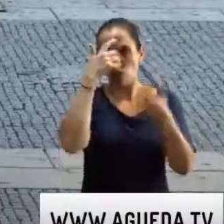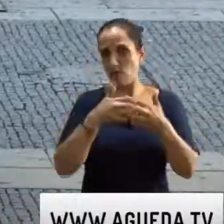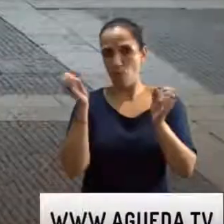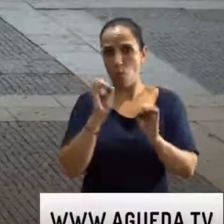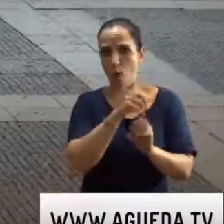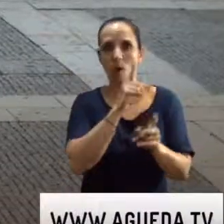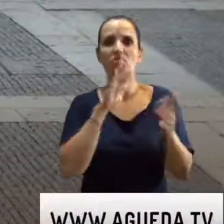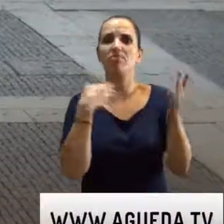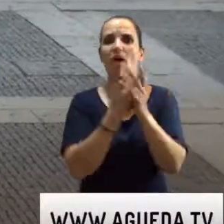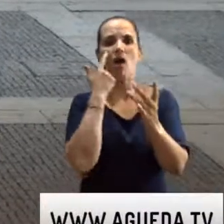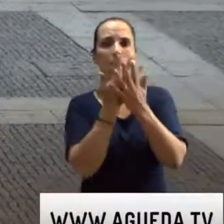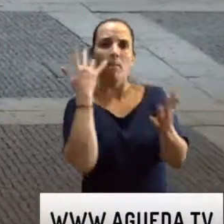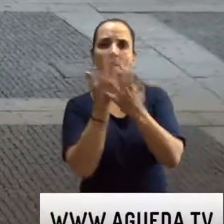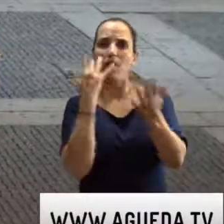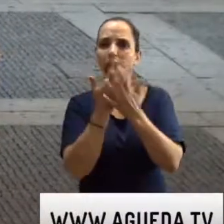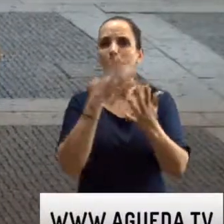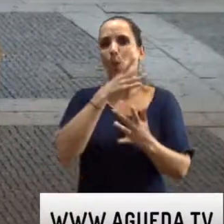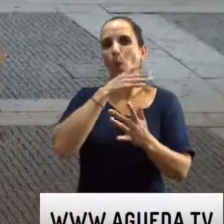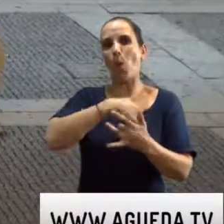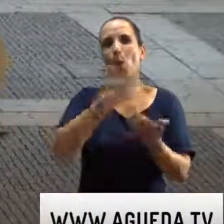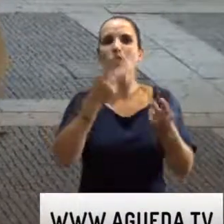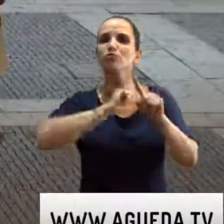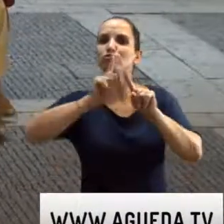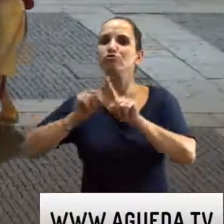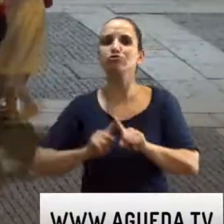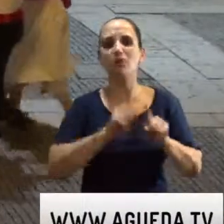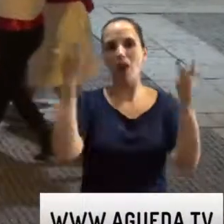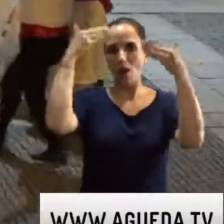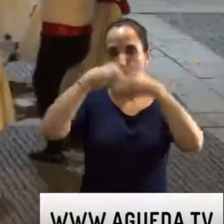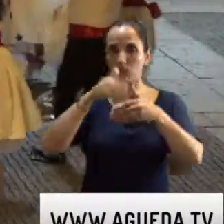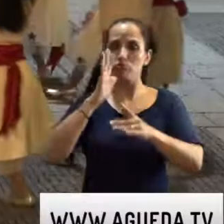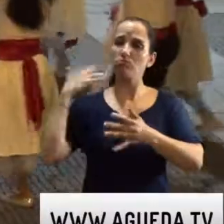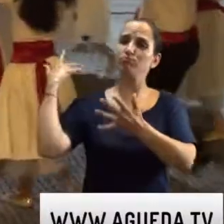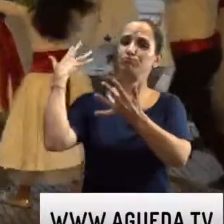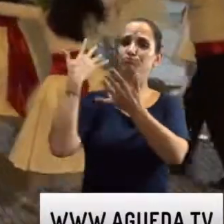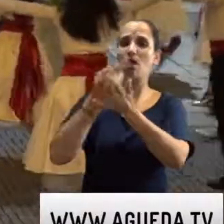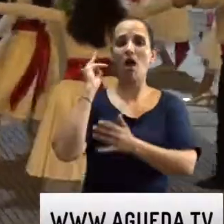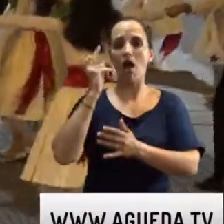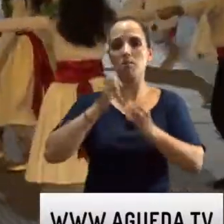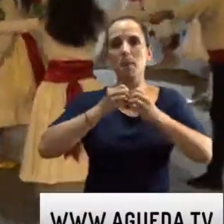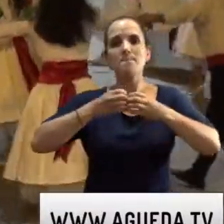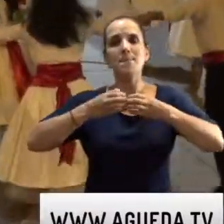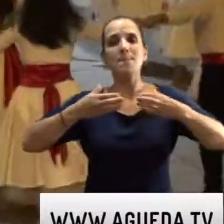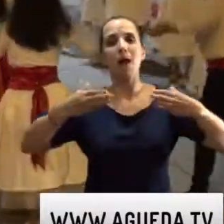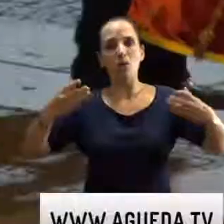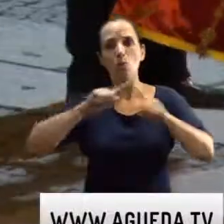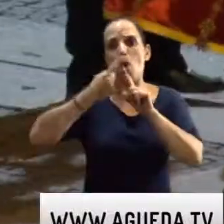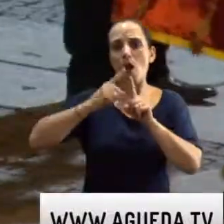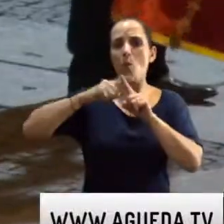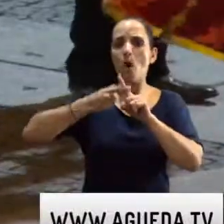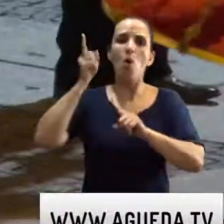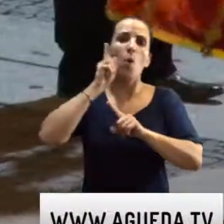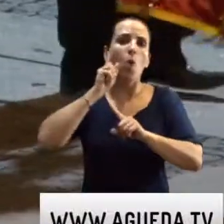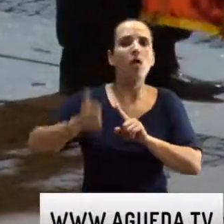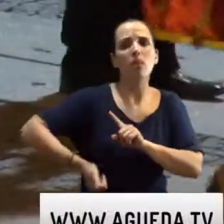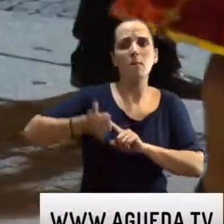que dão cor e dão brilho a esta noite. Este é um evento que tem crescido ao longo dos anos, cada ano que passa